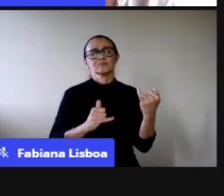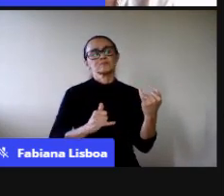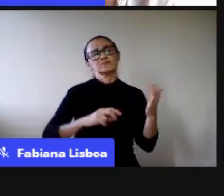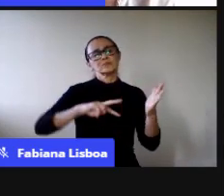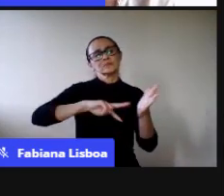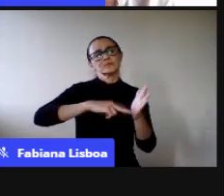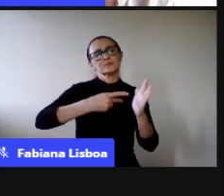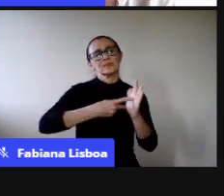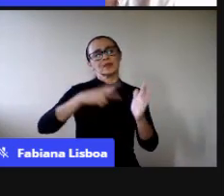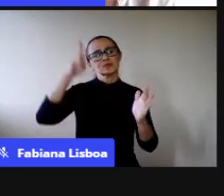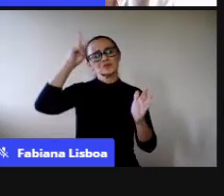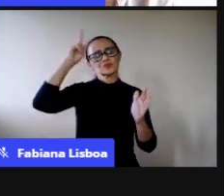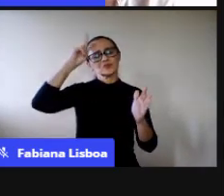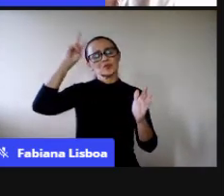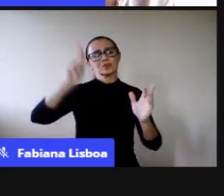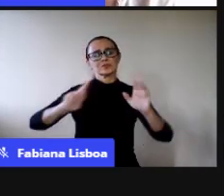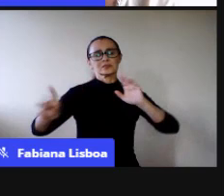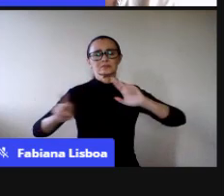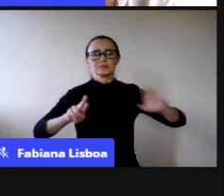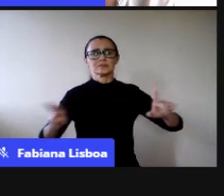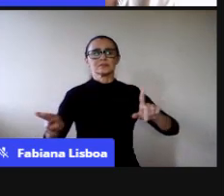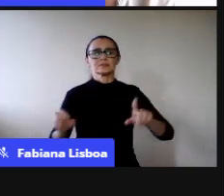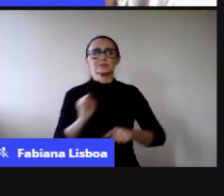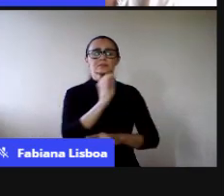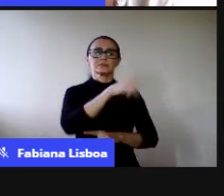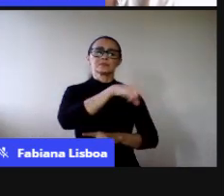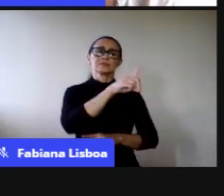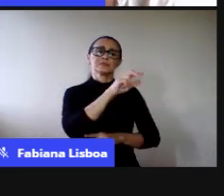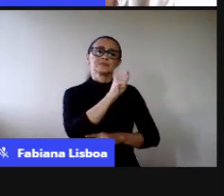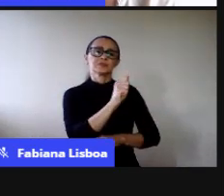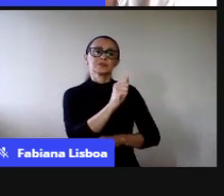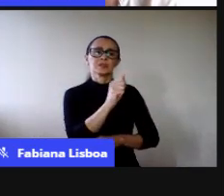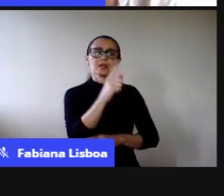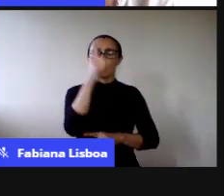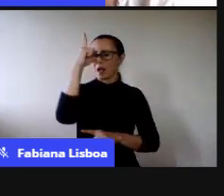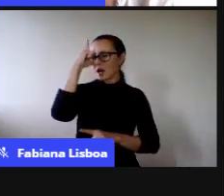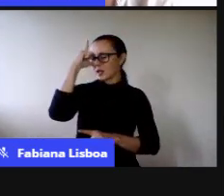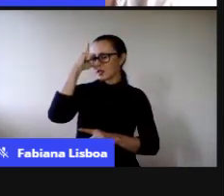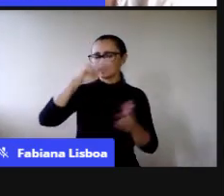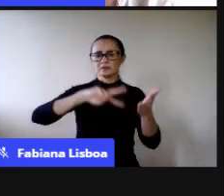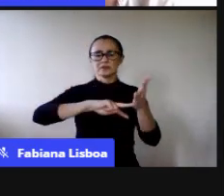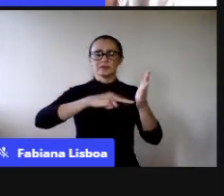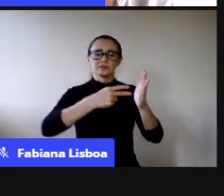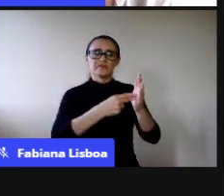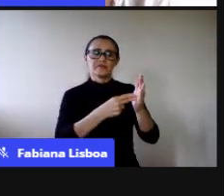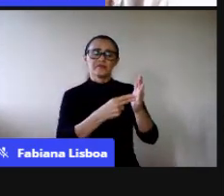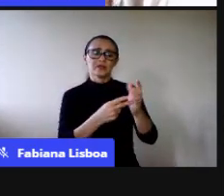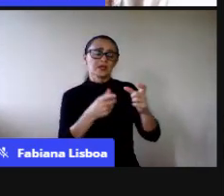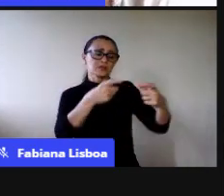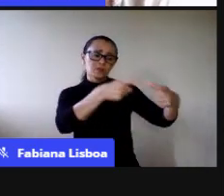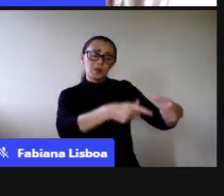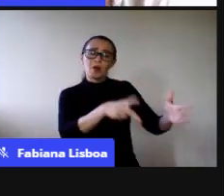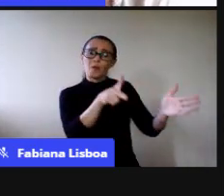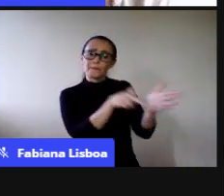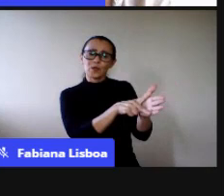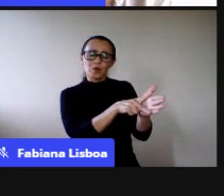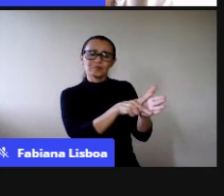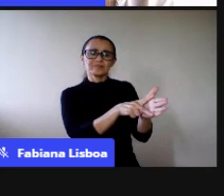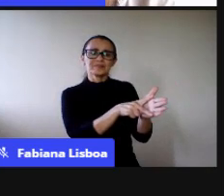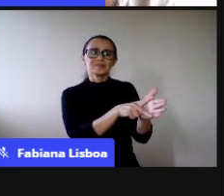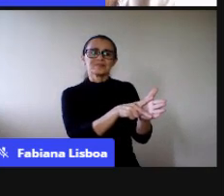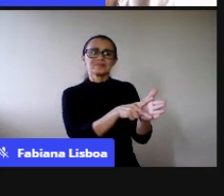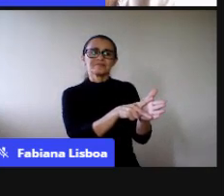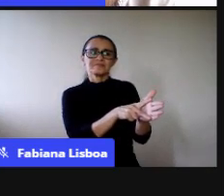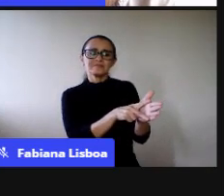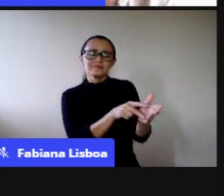bem distintas. A palavra indígena, ela vem do latim, significa natural do lugar em que vive, gerado dentro de